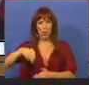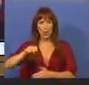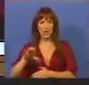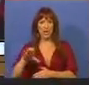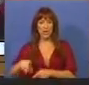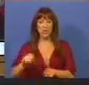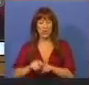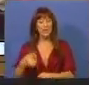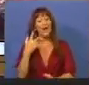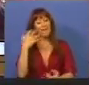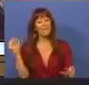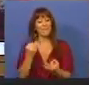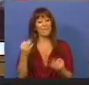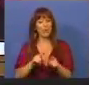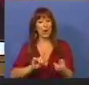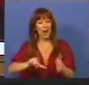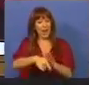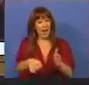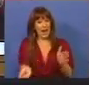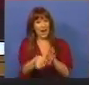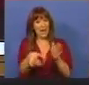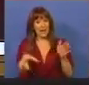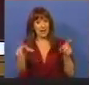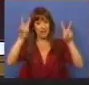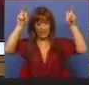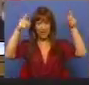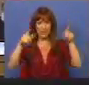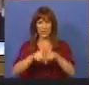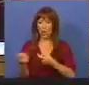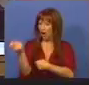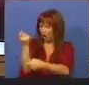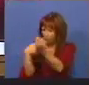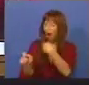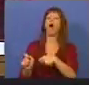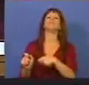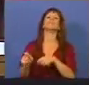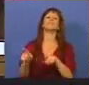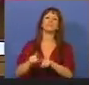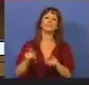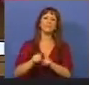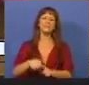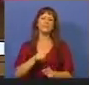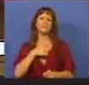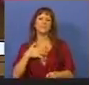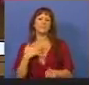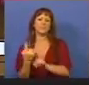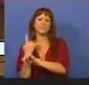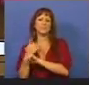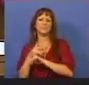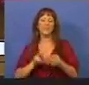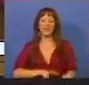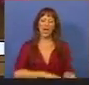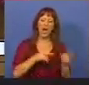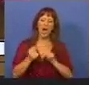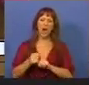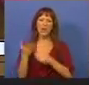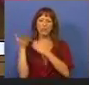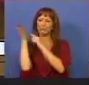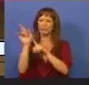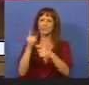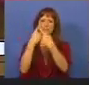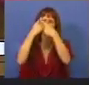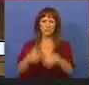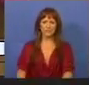que o mote desta lei é, cito, alienar o património. É uma alteração de